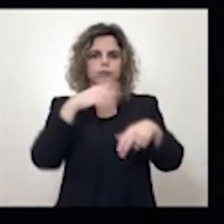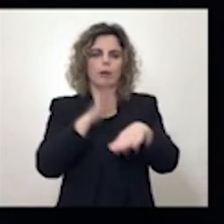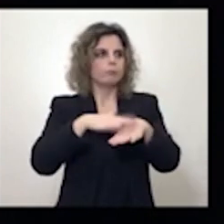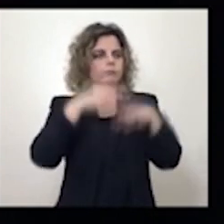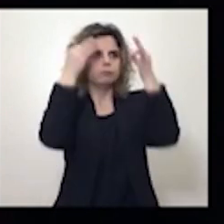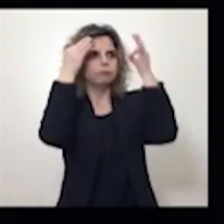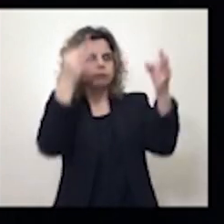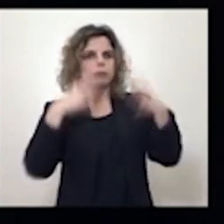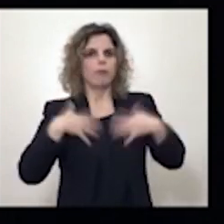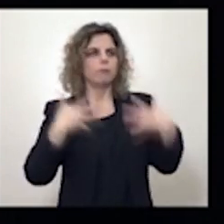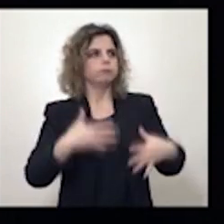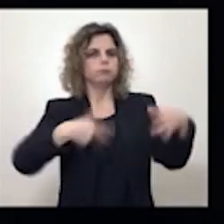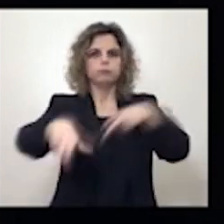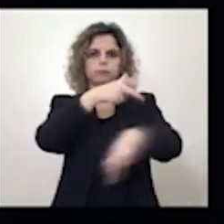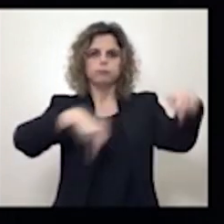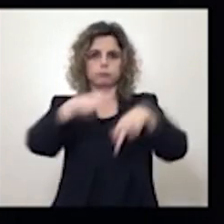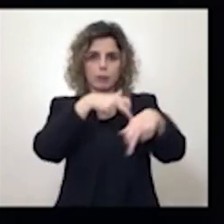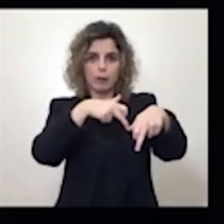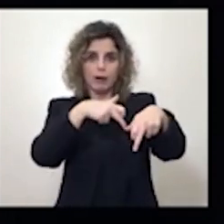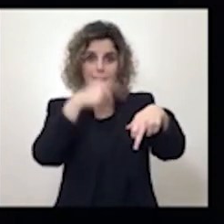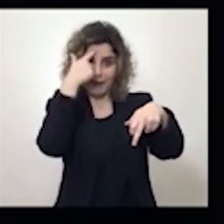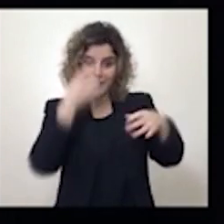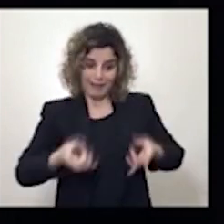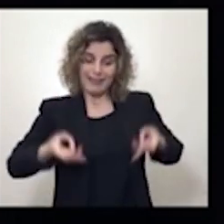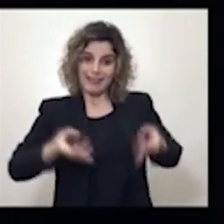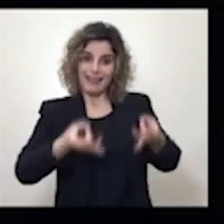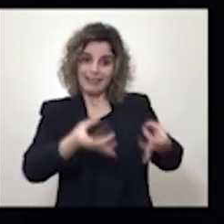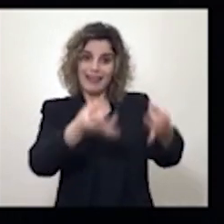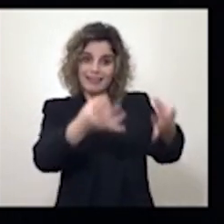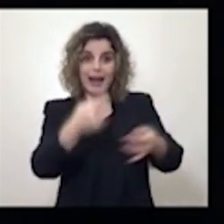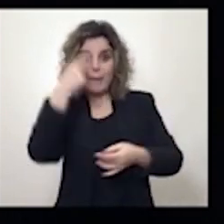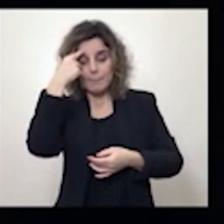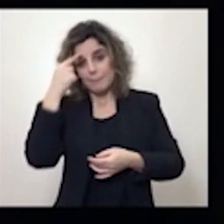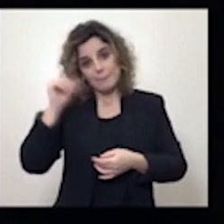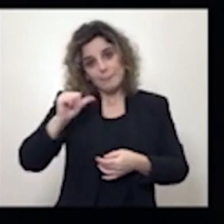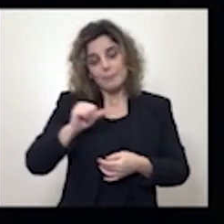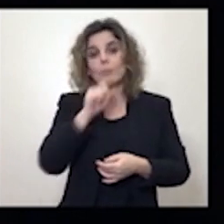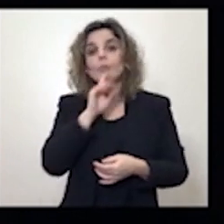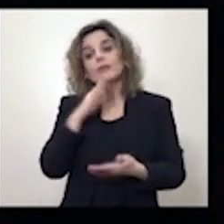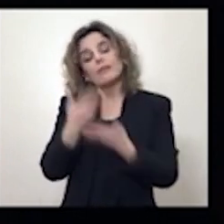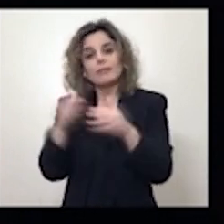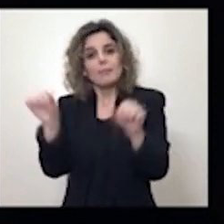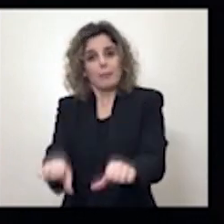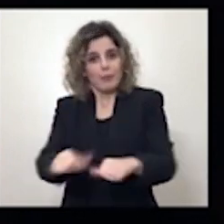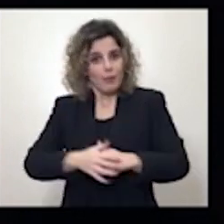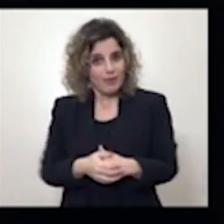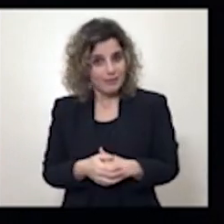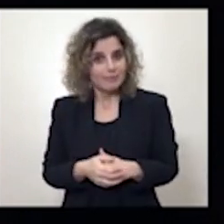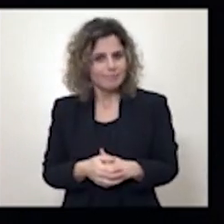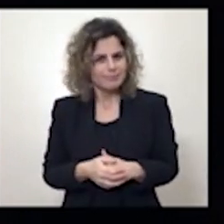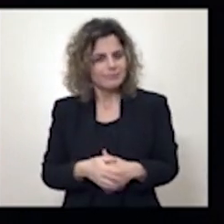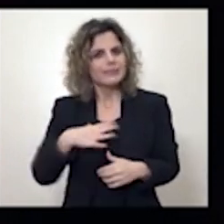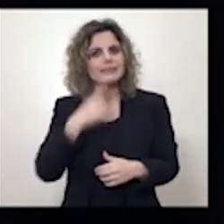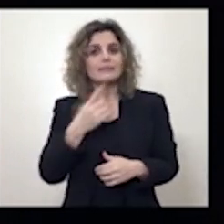Mas um sinal errado de facilidade, mal entendida, também pode. ou pode mais. Implica isto mais